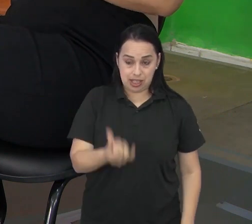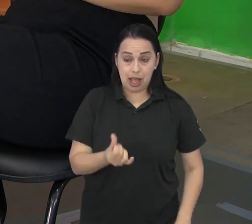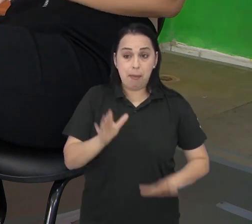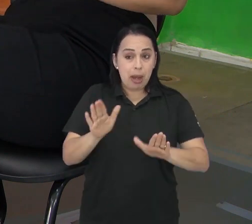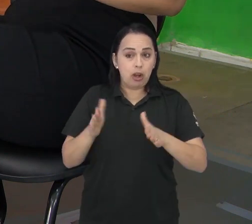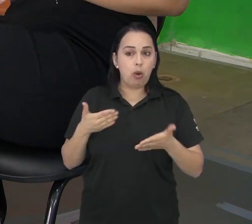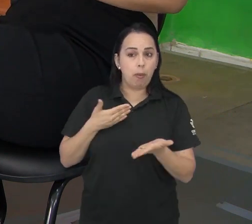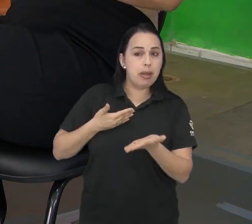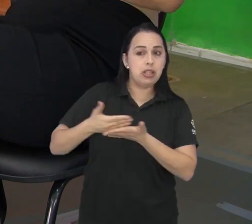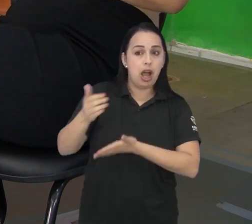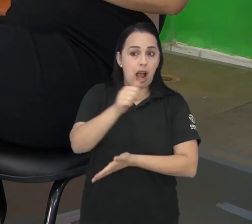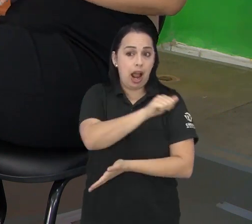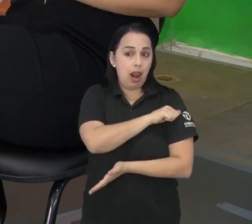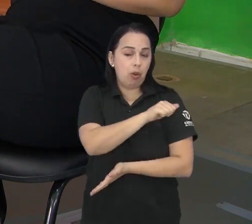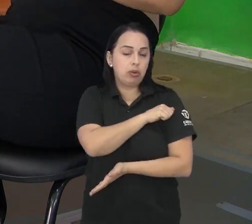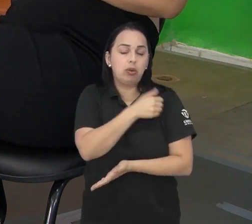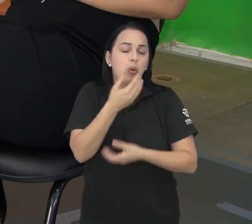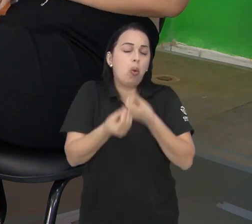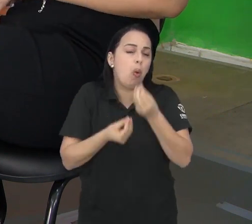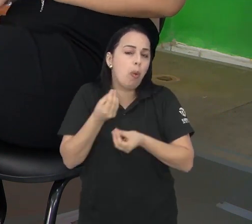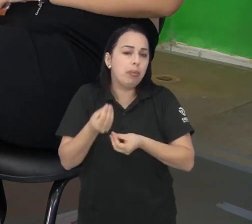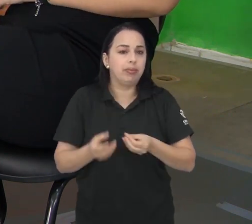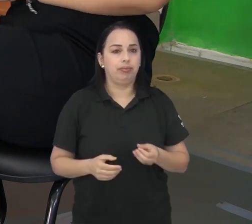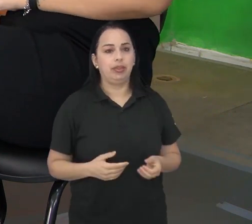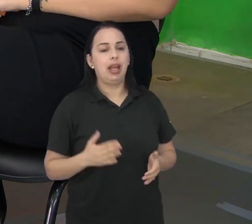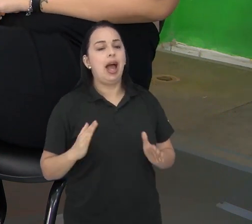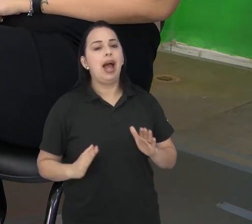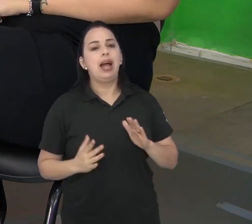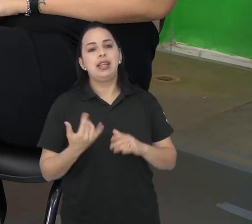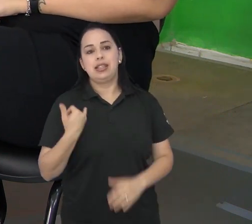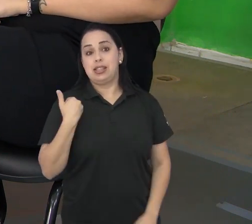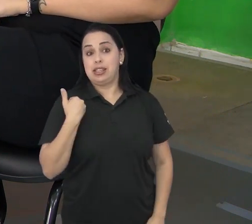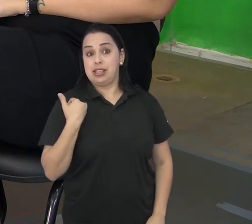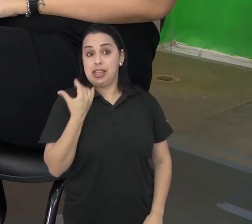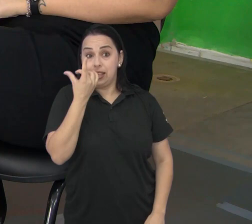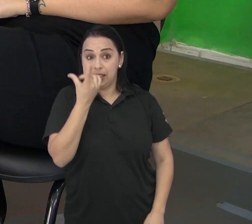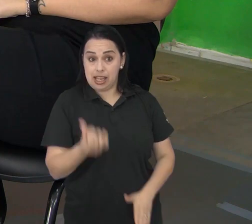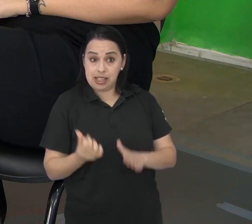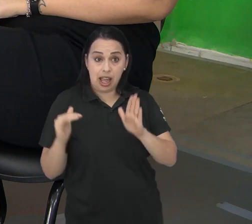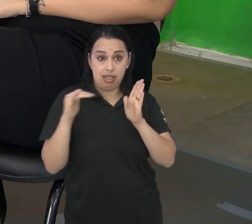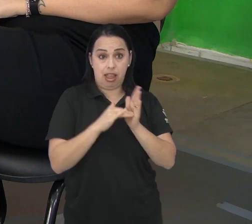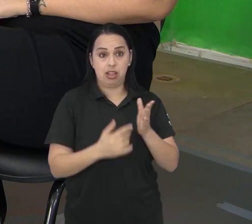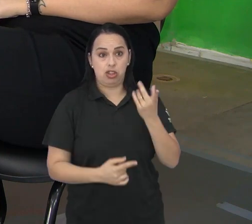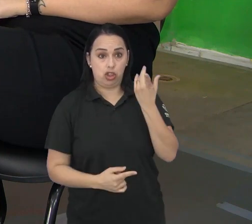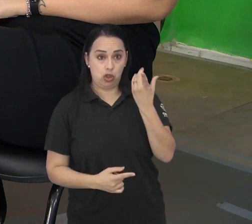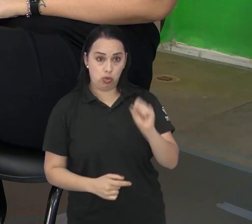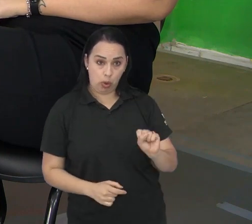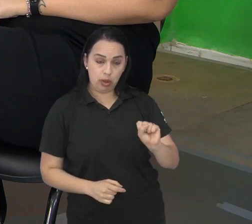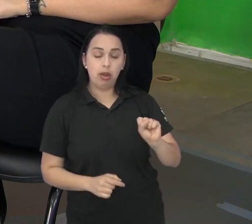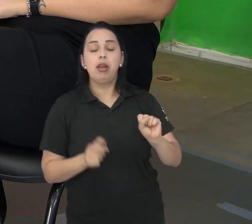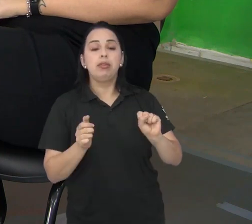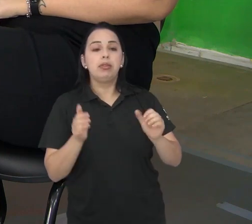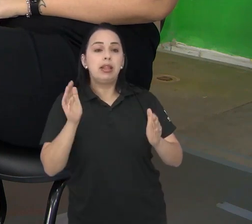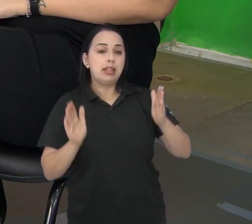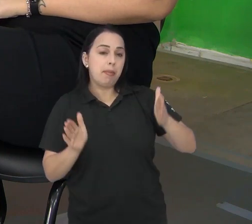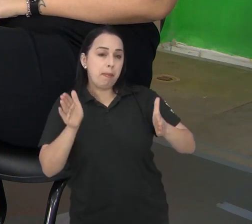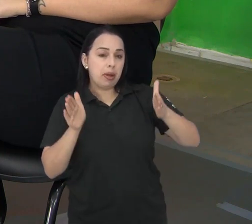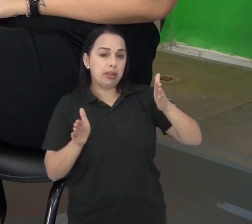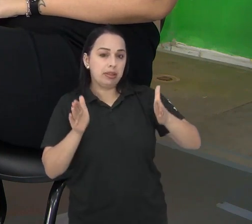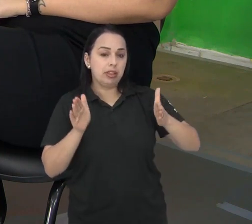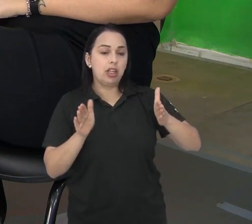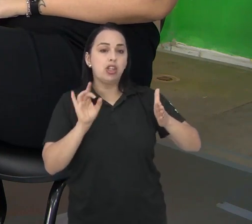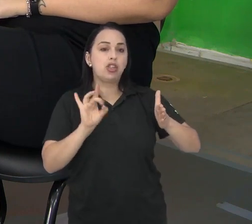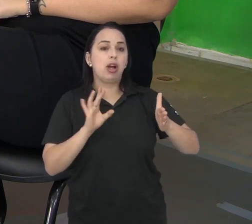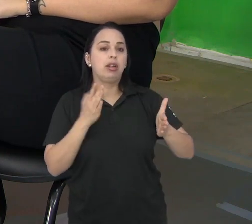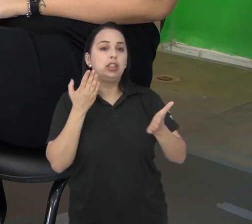como aluno? Como que foi? Aí eu fui até os 18, porque nesse período a gente